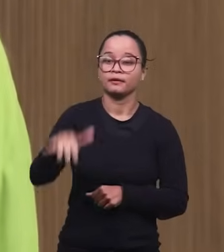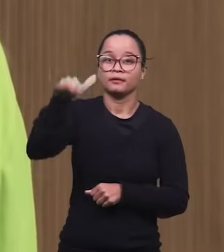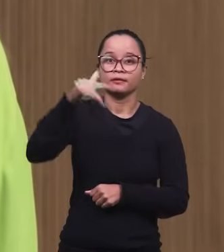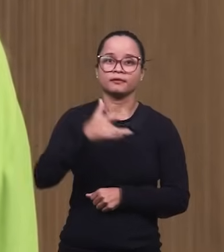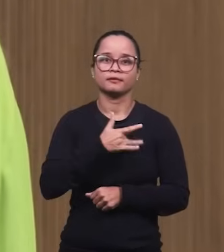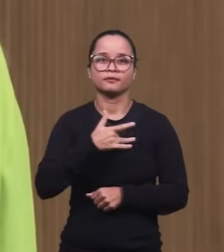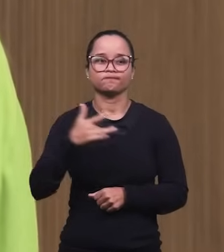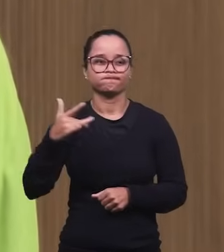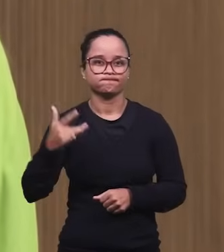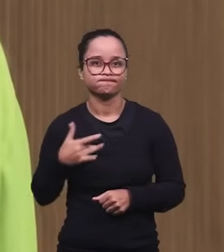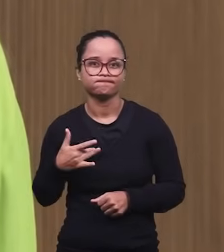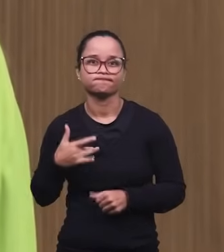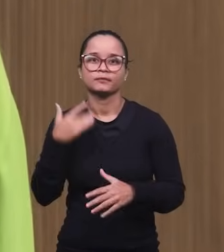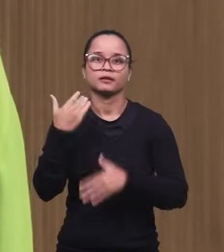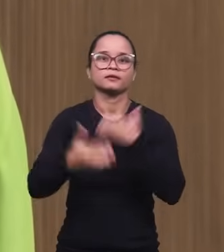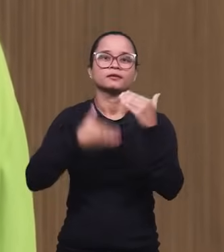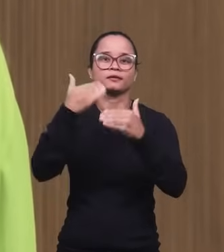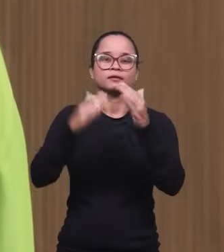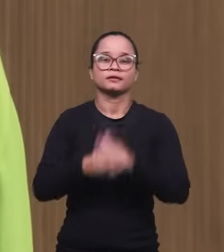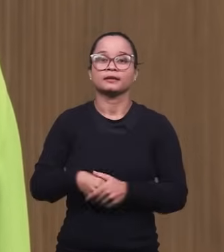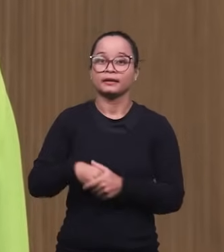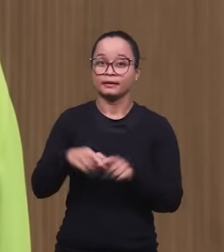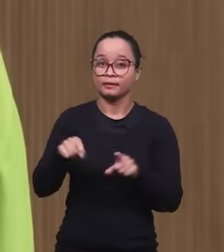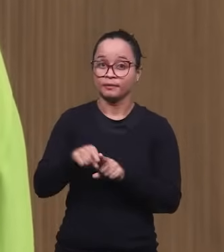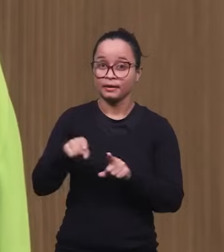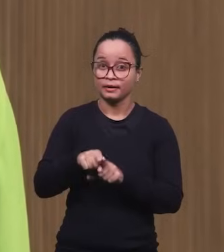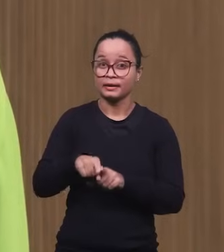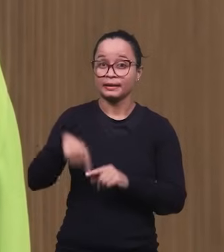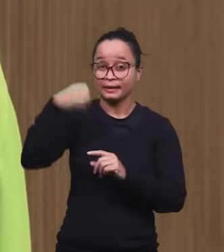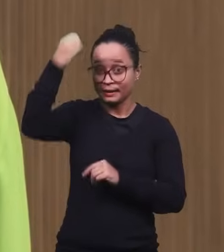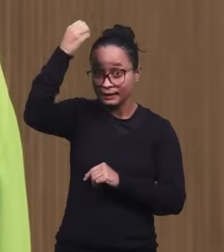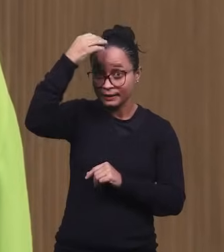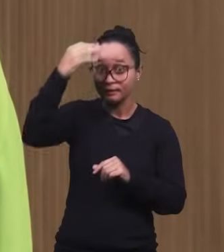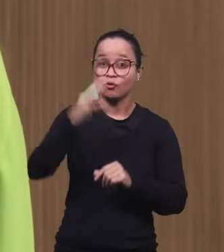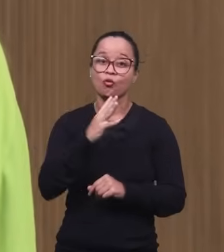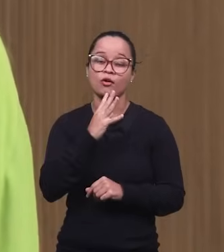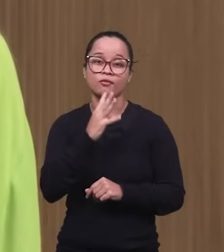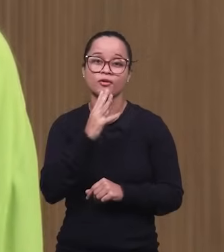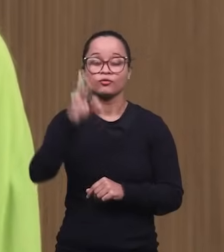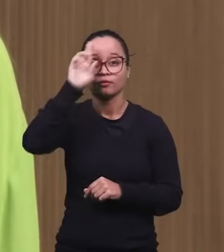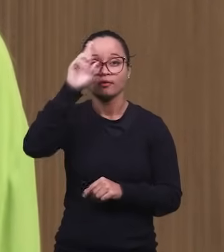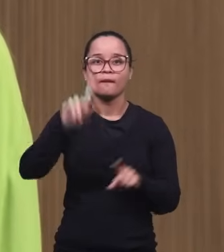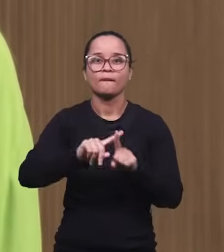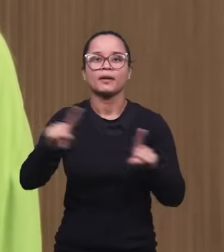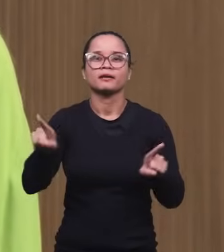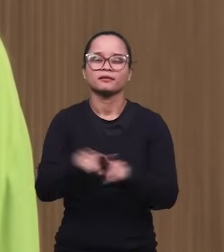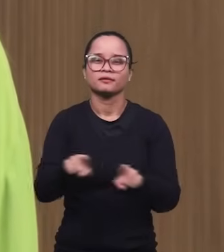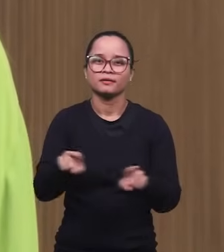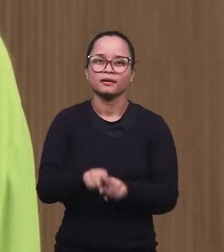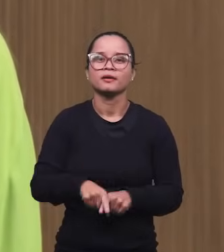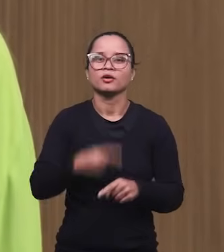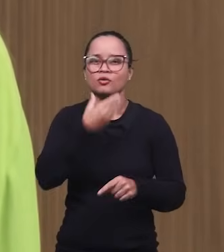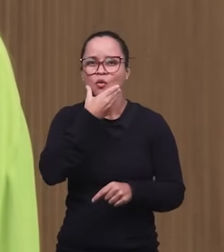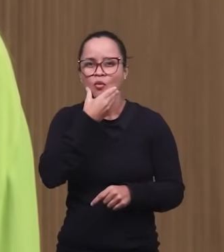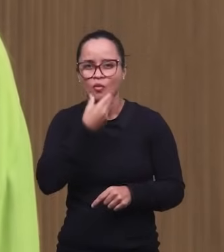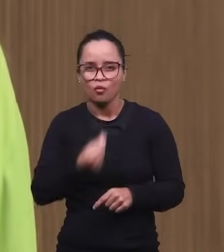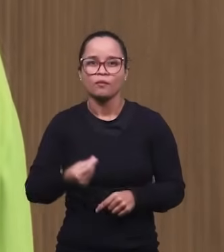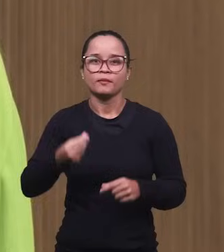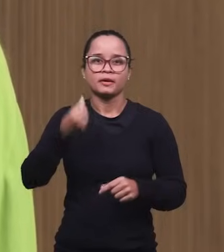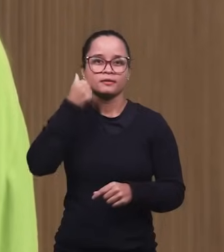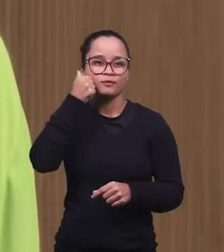cresçam saudáveis, se desenvolvam bem, tanto na graça e no conhecimento do Senhor, mas também que sejam homens dignos,